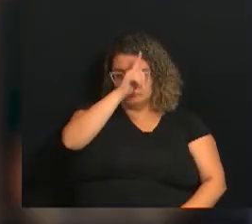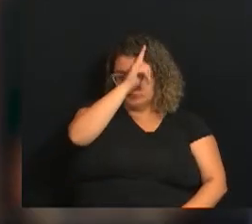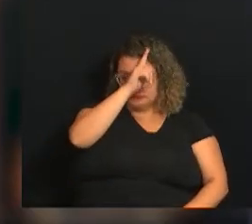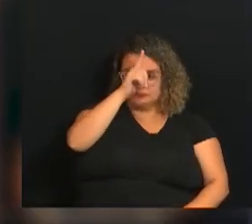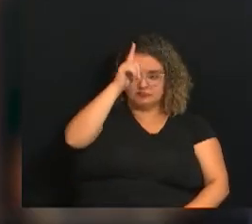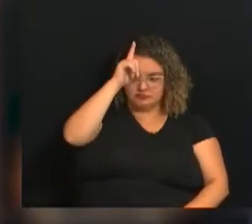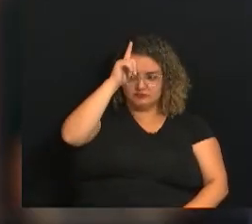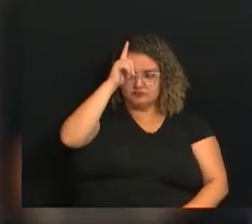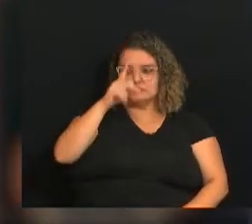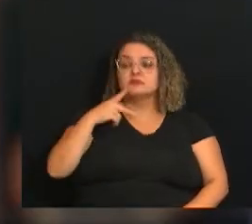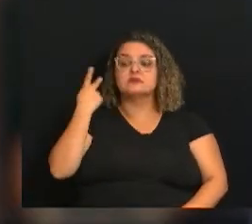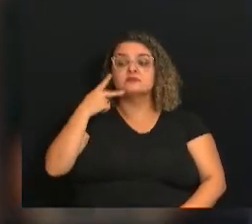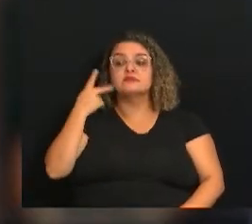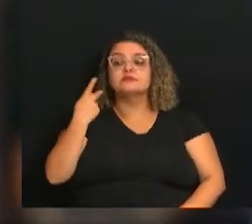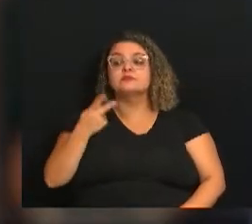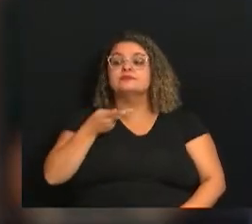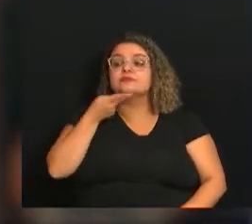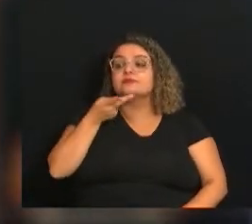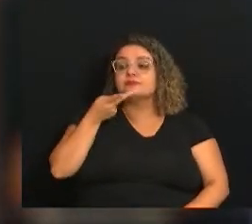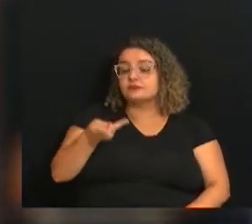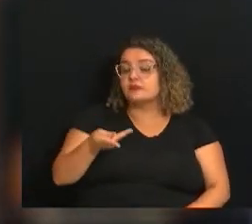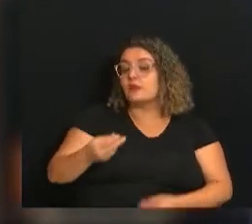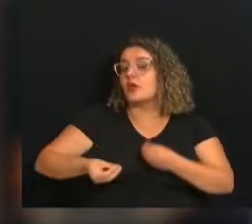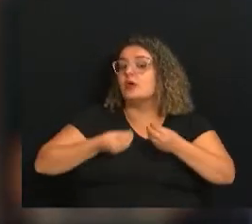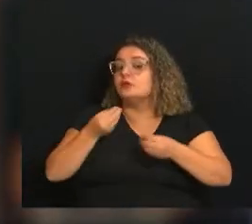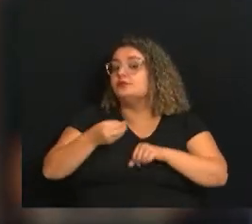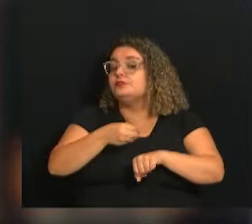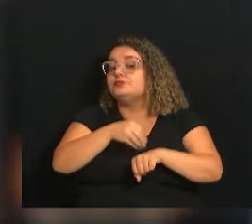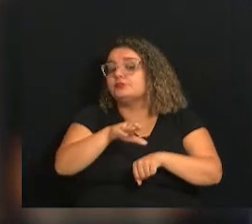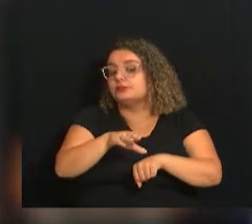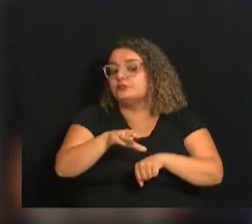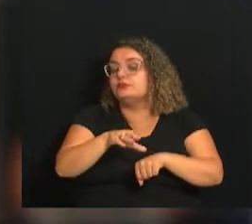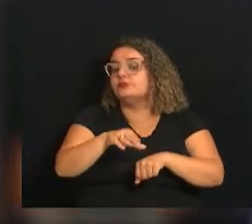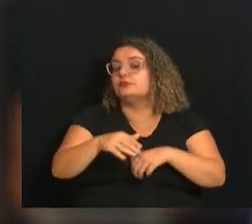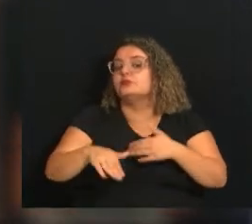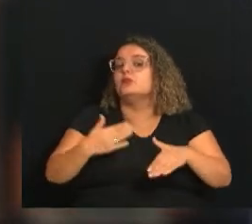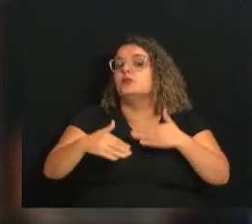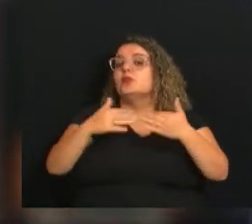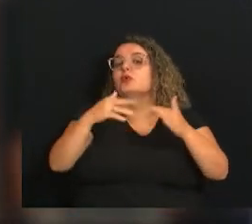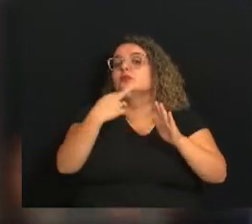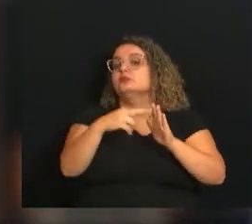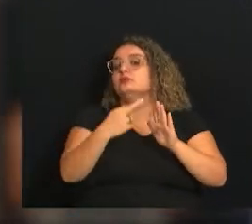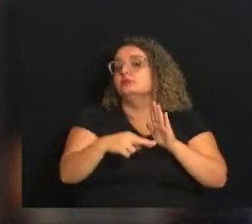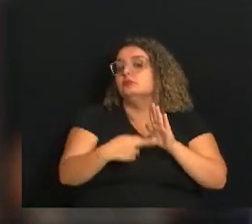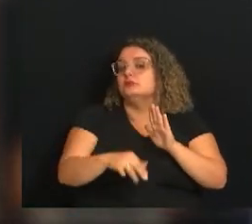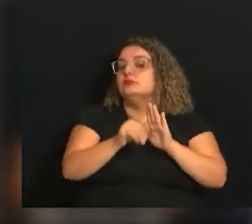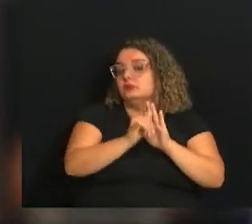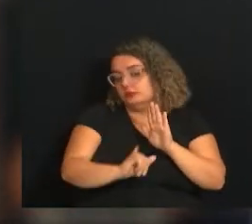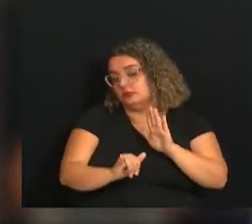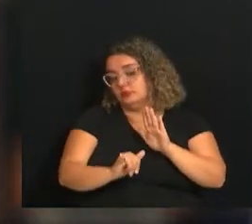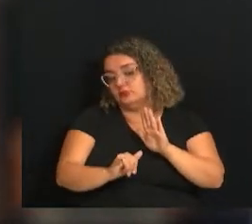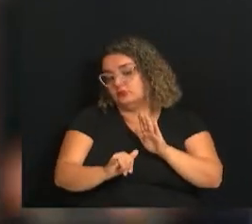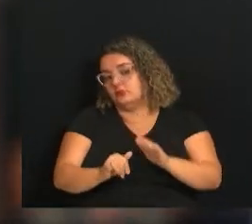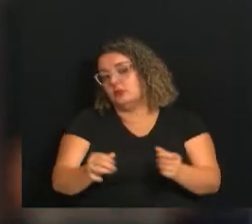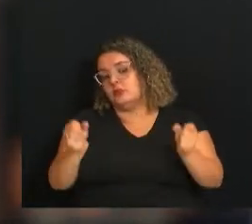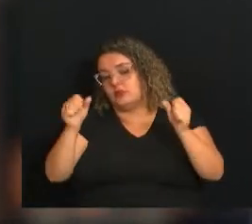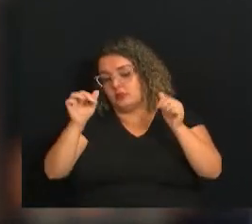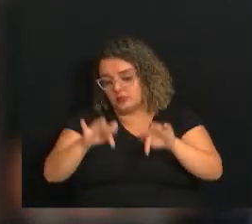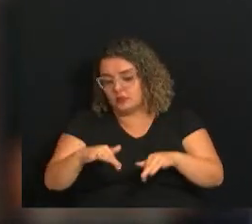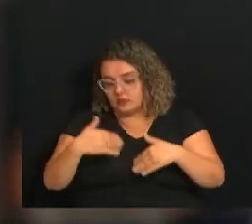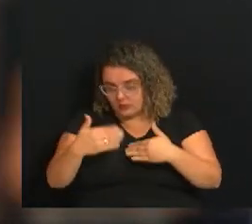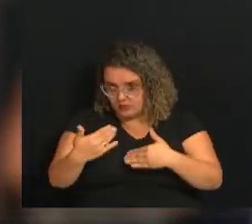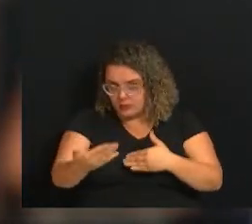A vereadora adiantou como serão os encaminhamentos para a produção do relatório final em breve. Nós pensamos,